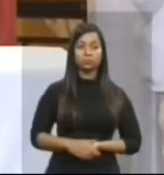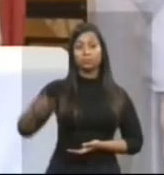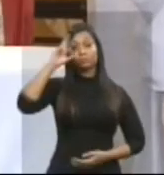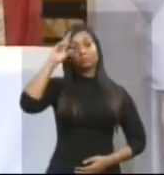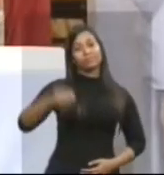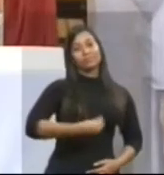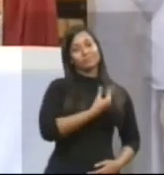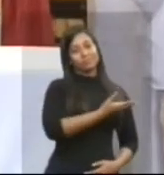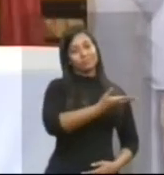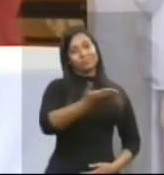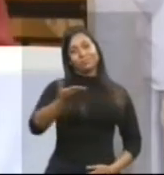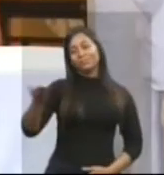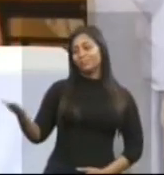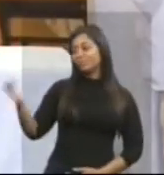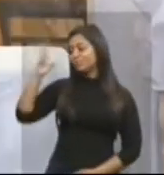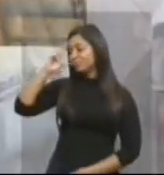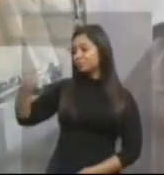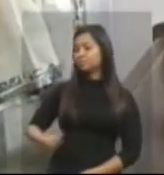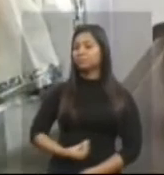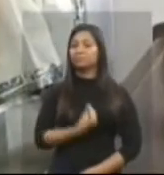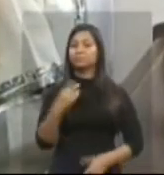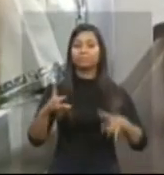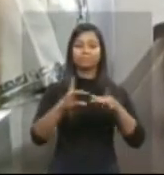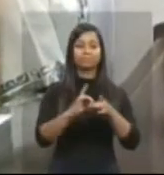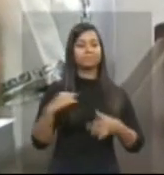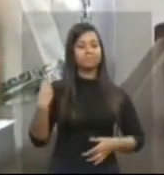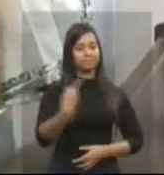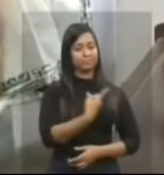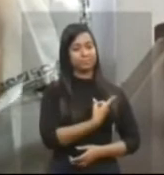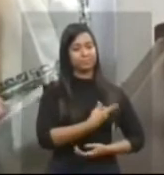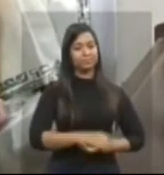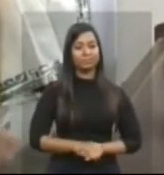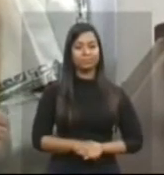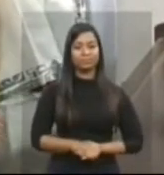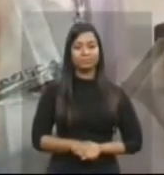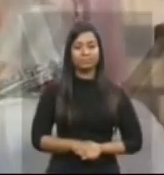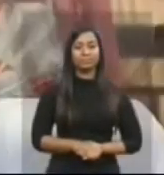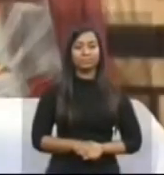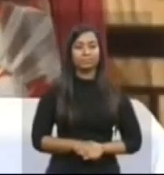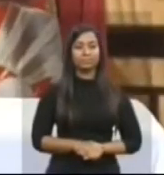O Senhor esteja convosco. Ele está no meio de nós.